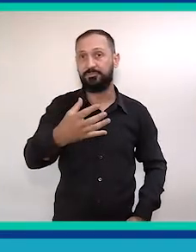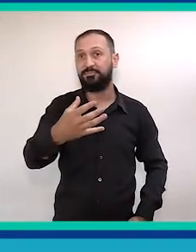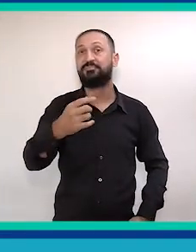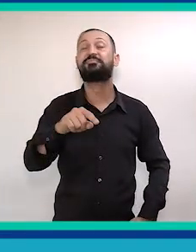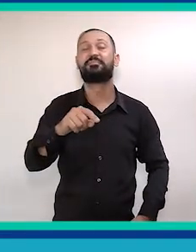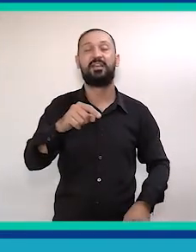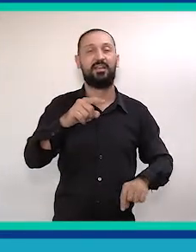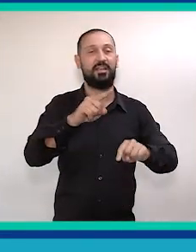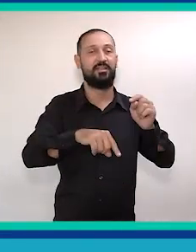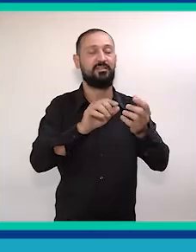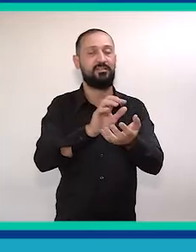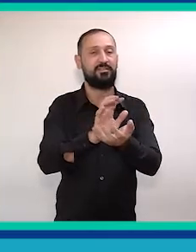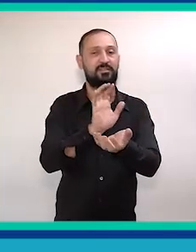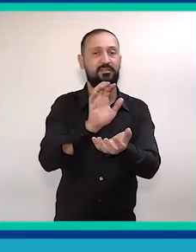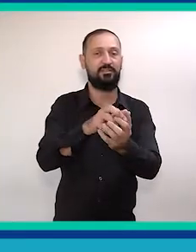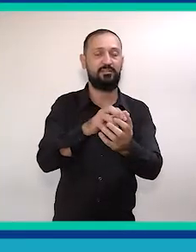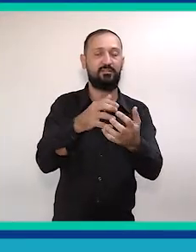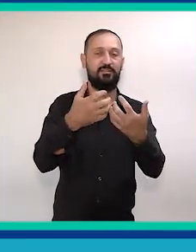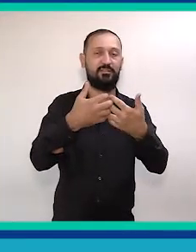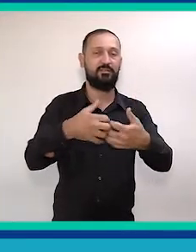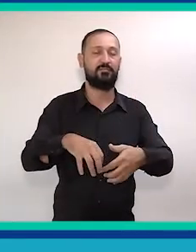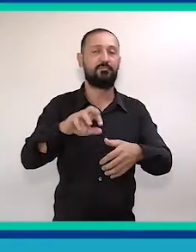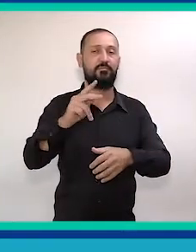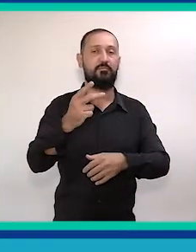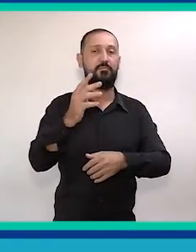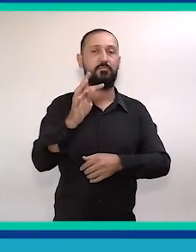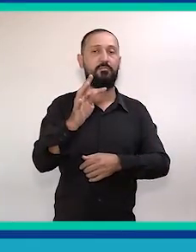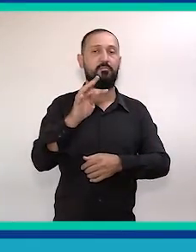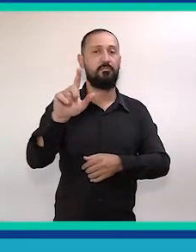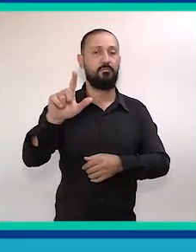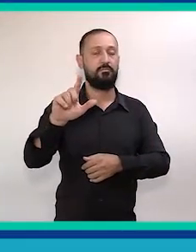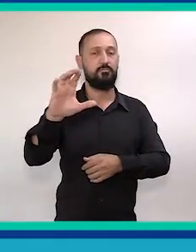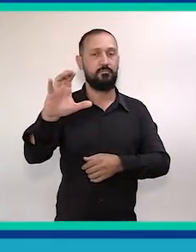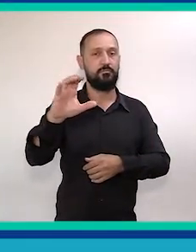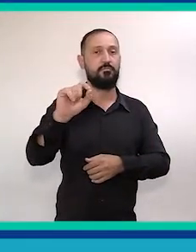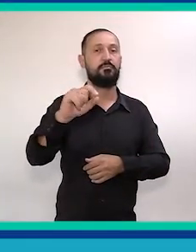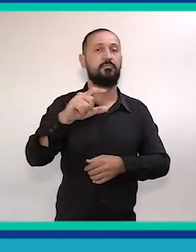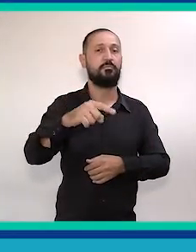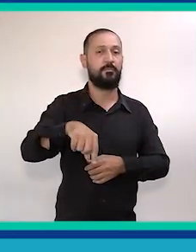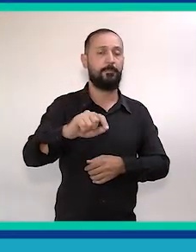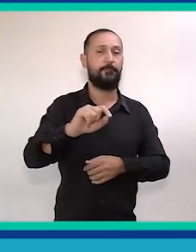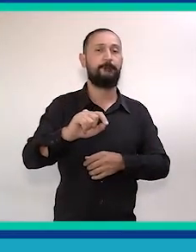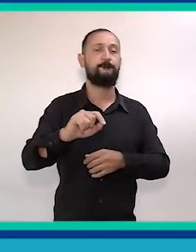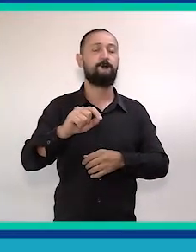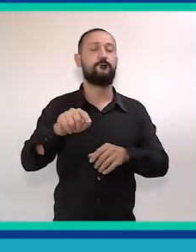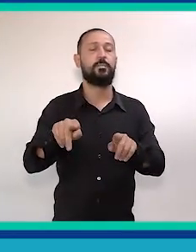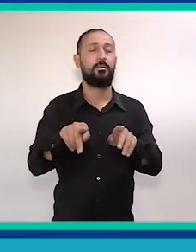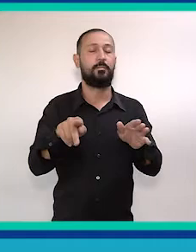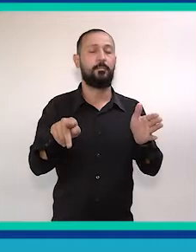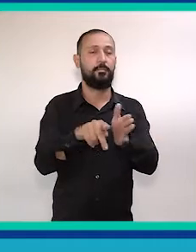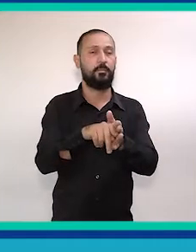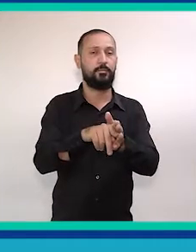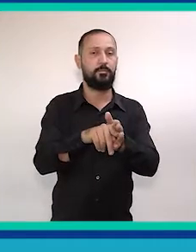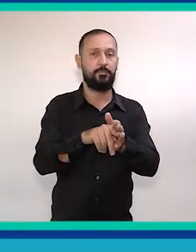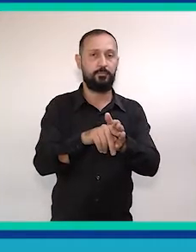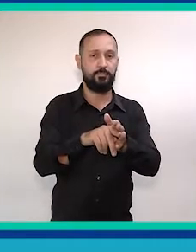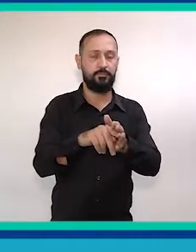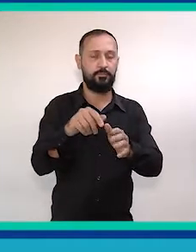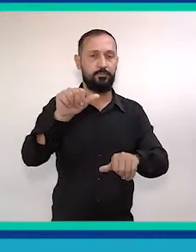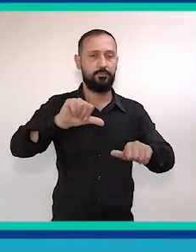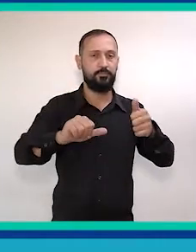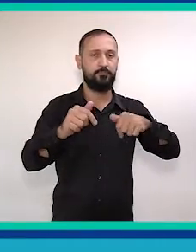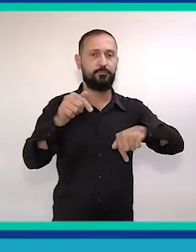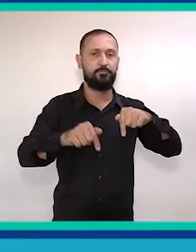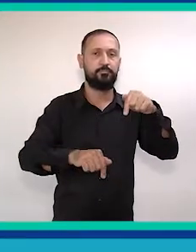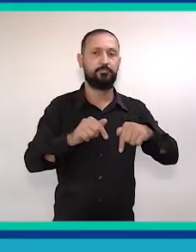analítico muito alto. Esse equipamento ele é chamado de HPLC, que na sua tradução seria cromatografia líquida. Olha o nome